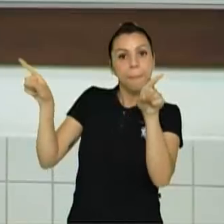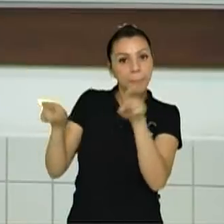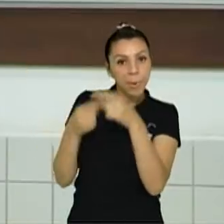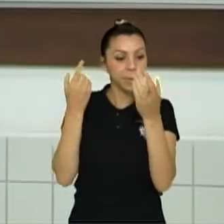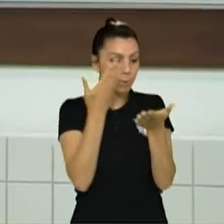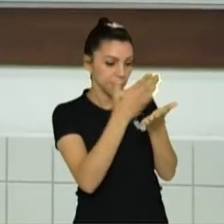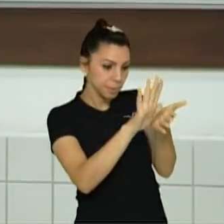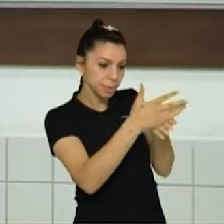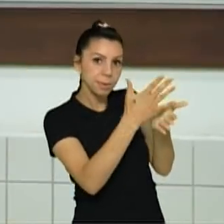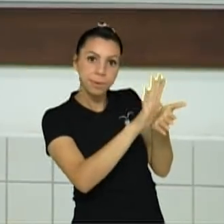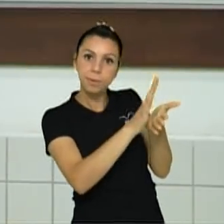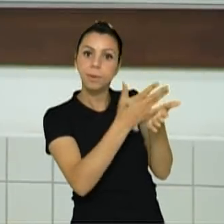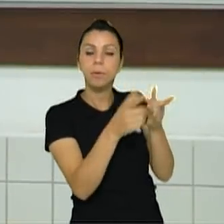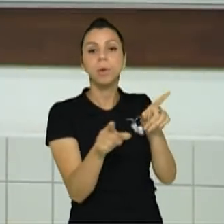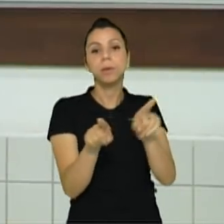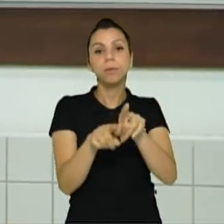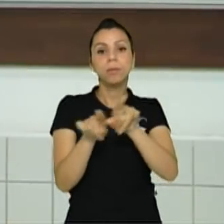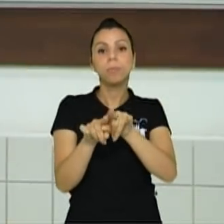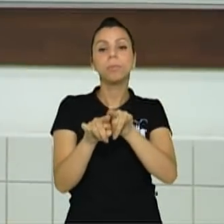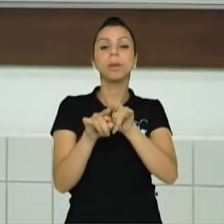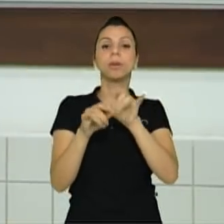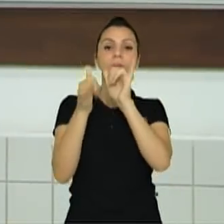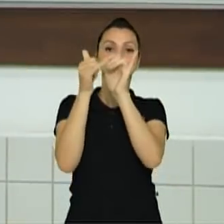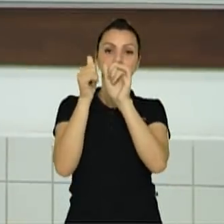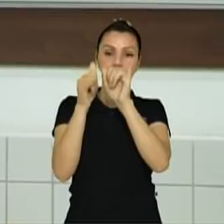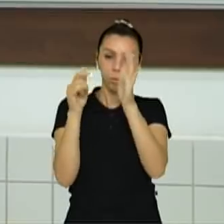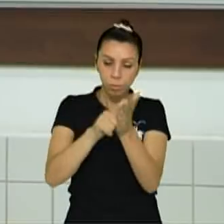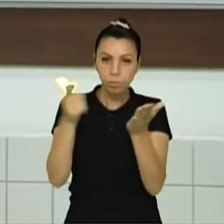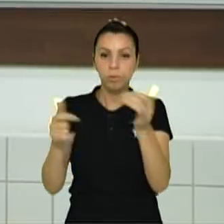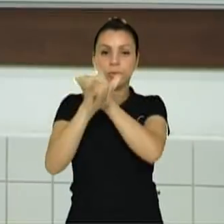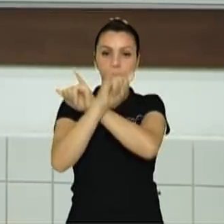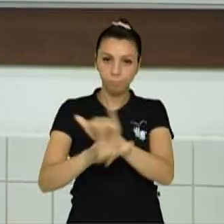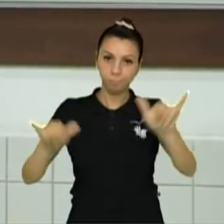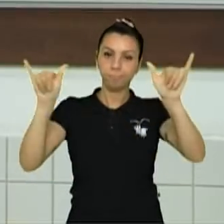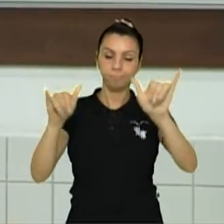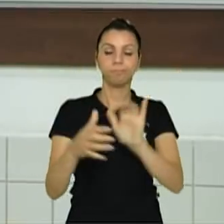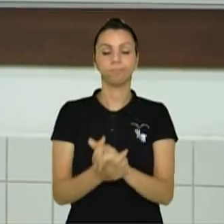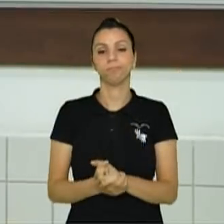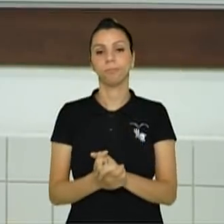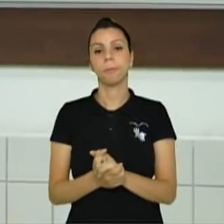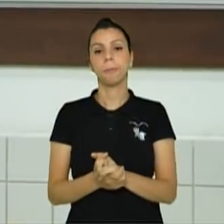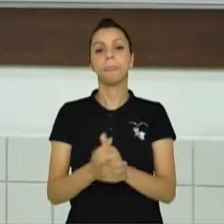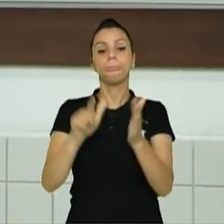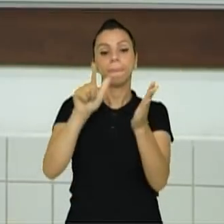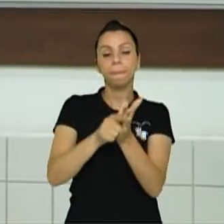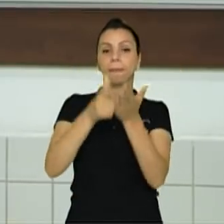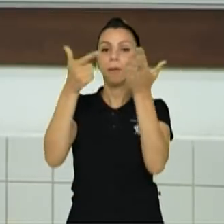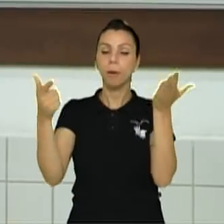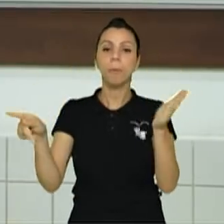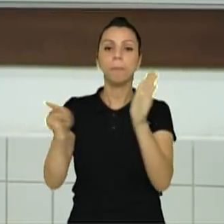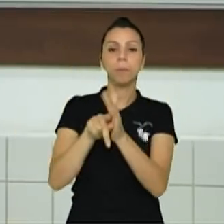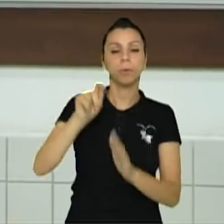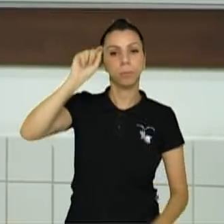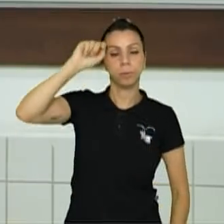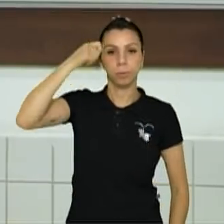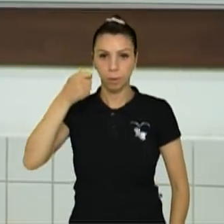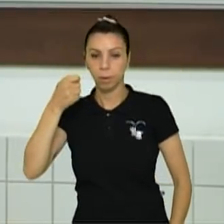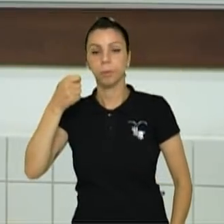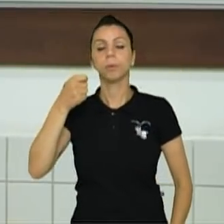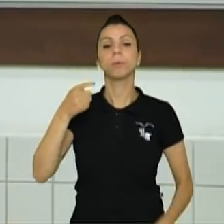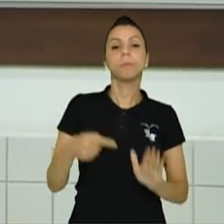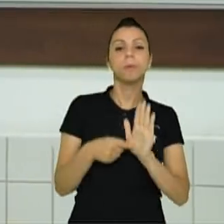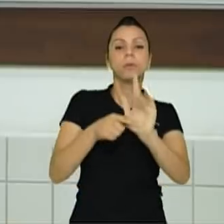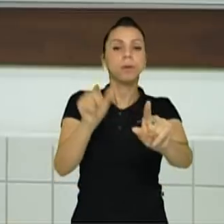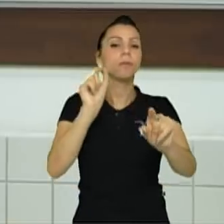os periódicos, tá? E eu quero destacar aqui com vocês que a imprensa negra destacava o quê? Olha só,